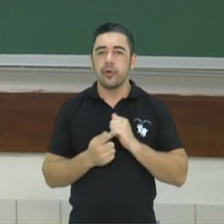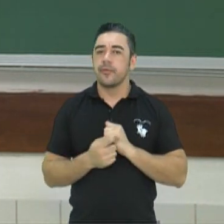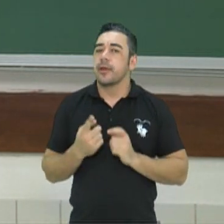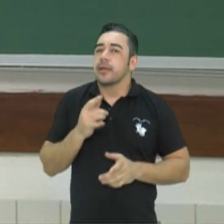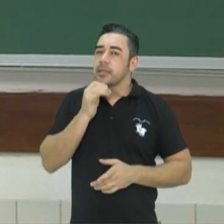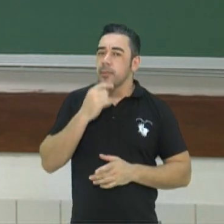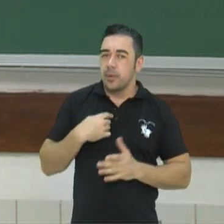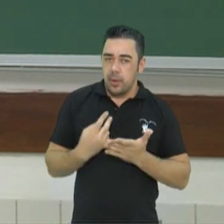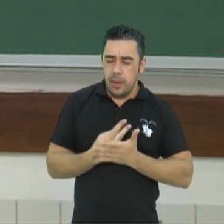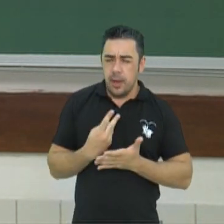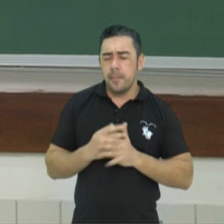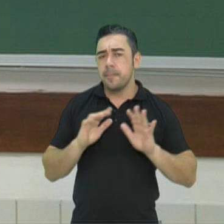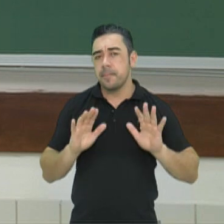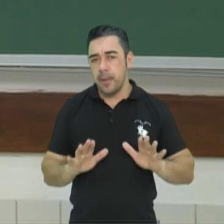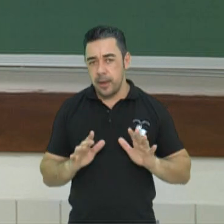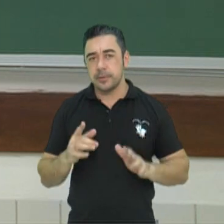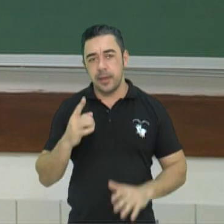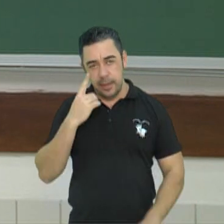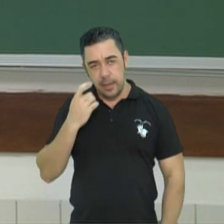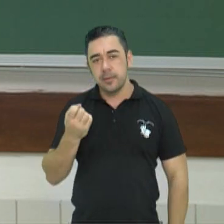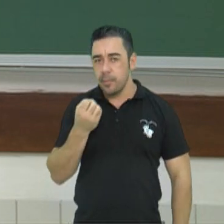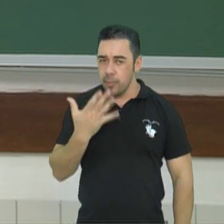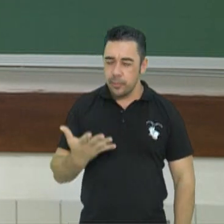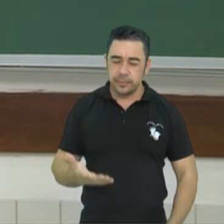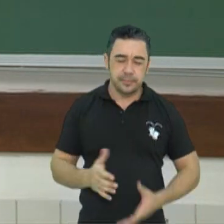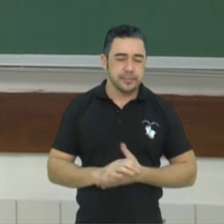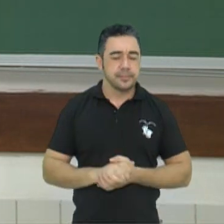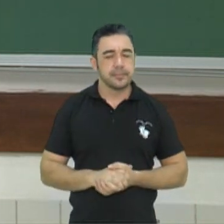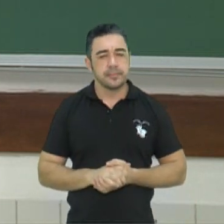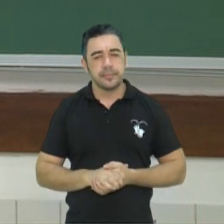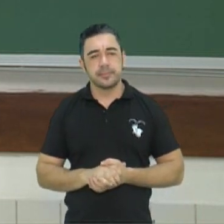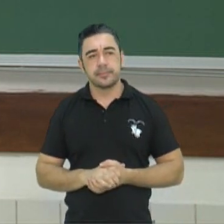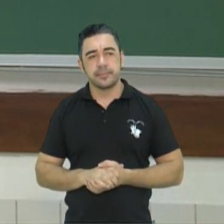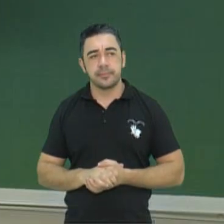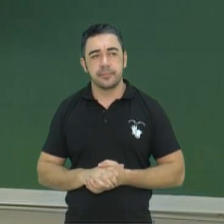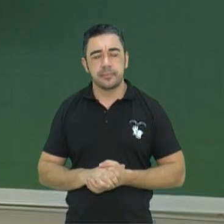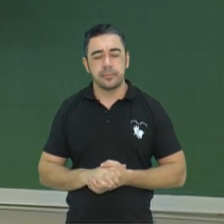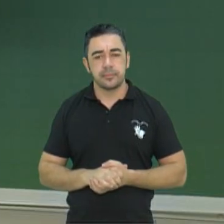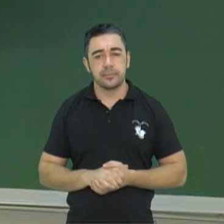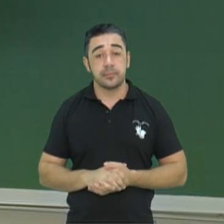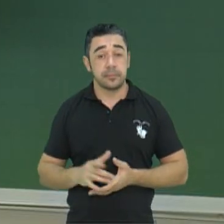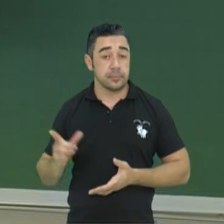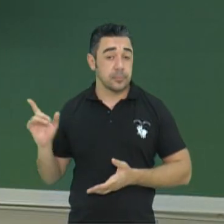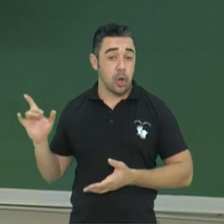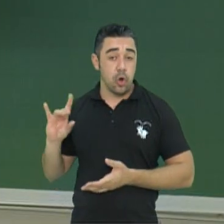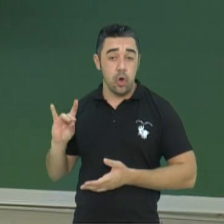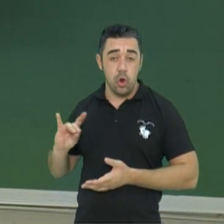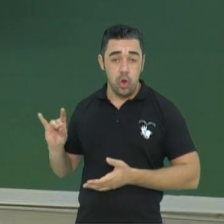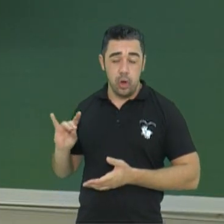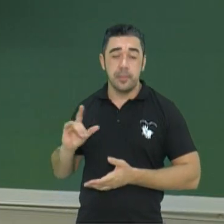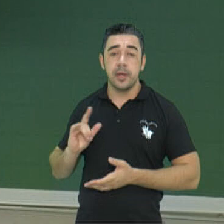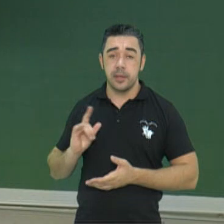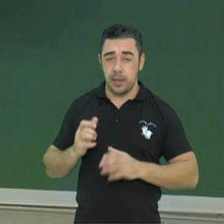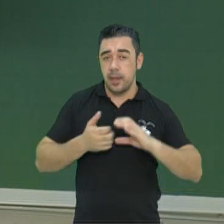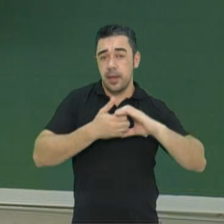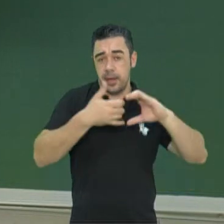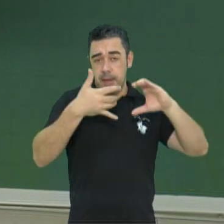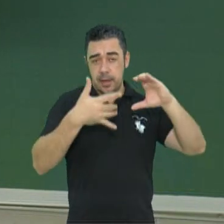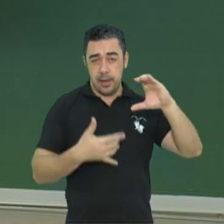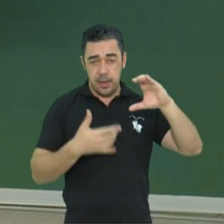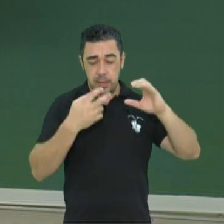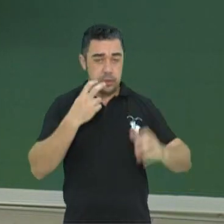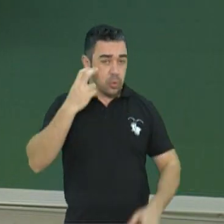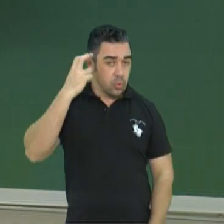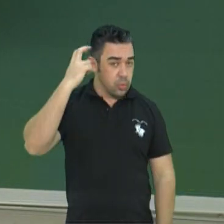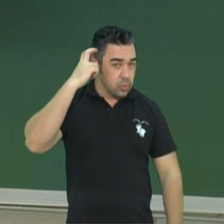bobeira aqui. Mas a intenção foi a melhor. Vamos lá, então. Pessoal, a Colômbia, ela possui alguns aspectos culturais que nós